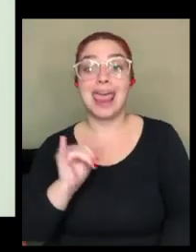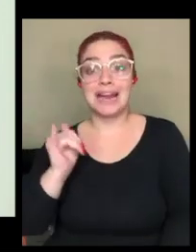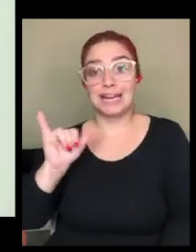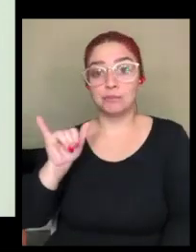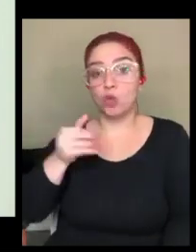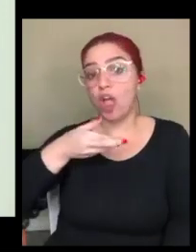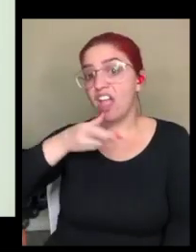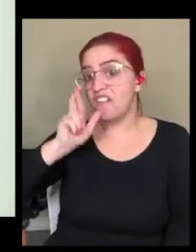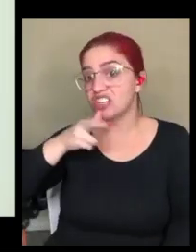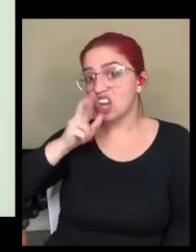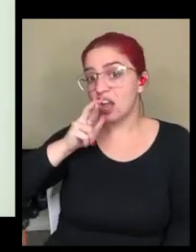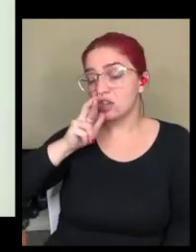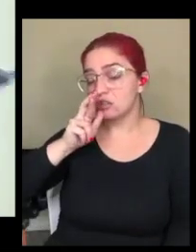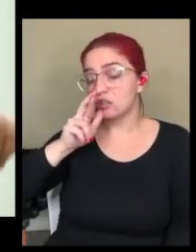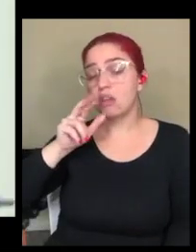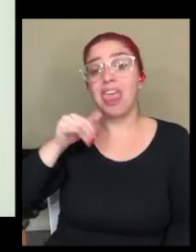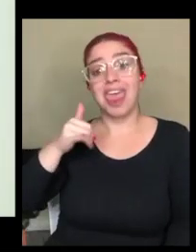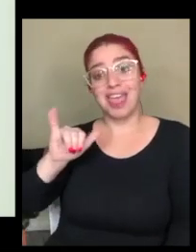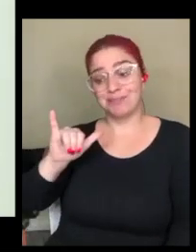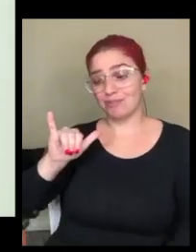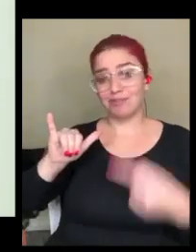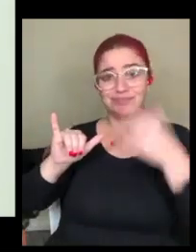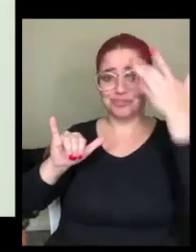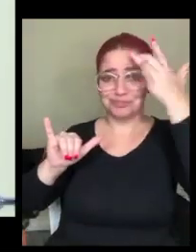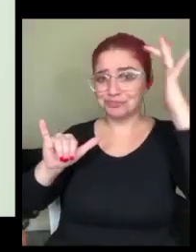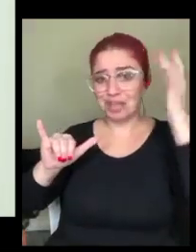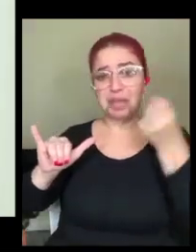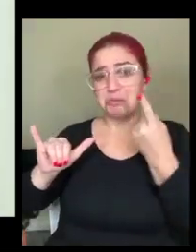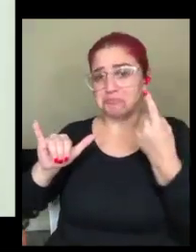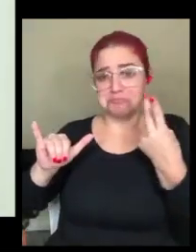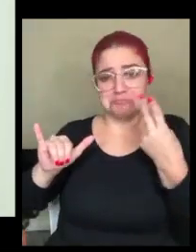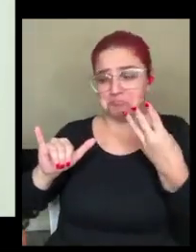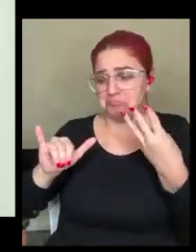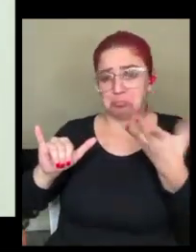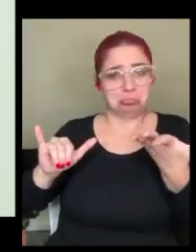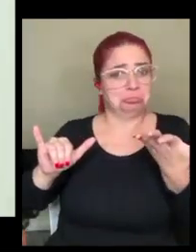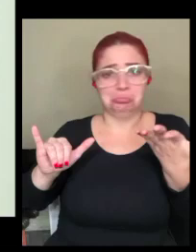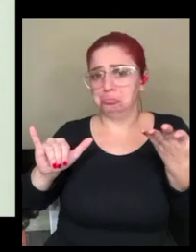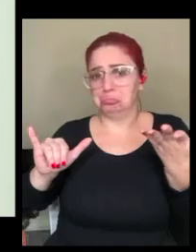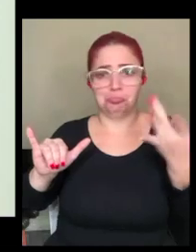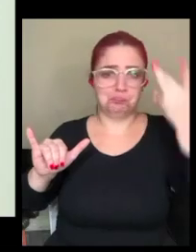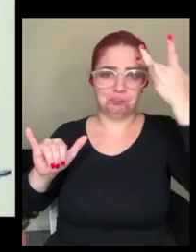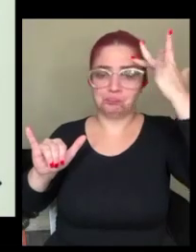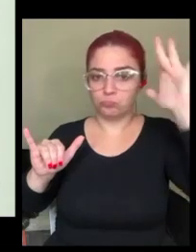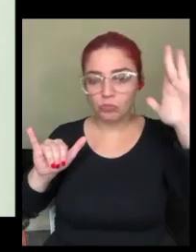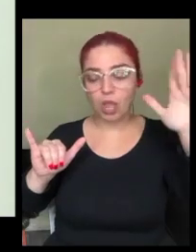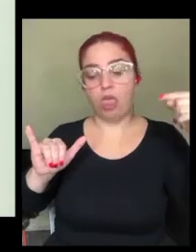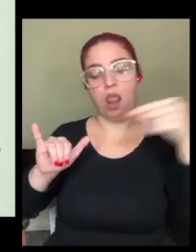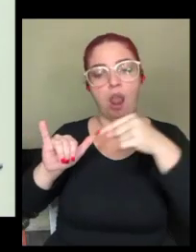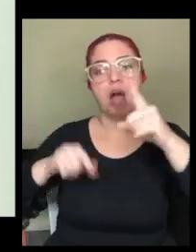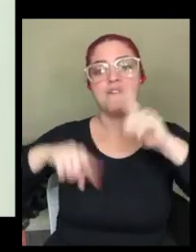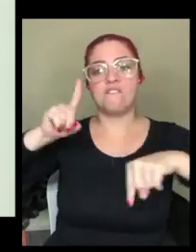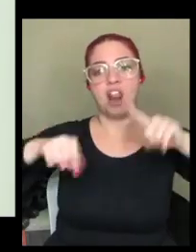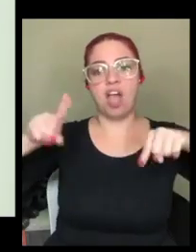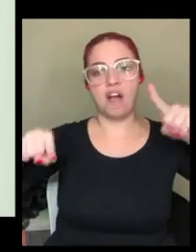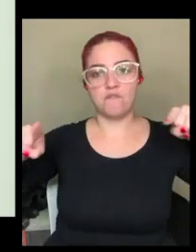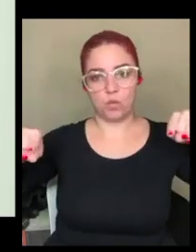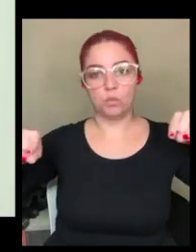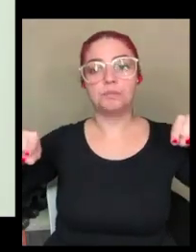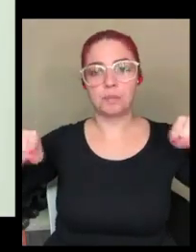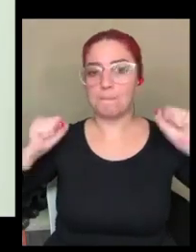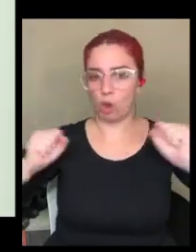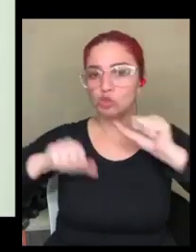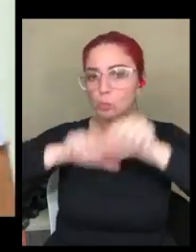Y refrigerantes. Esse Y também é uma variável, porque ele pode ser 2, 3, 1, 4, tá? Então, ele também é